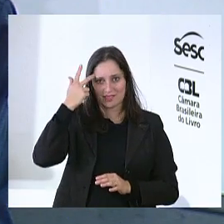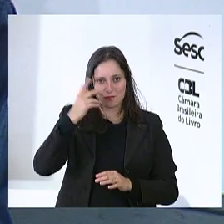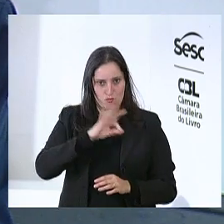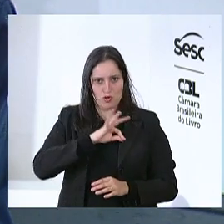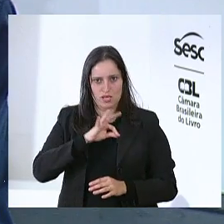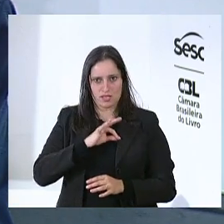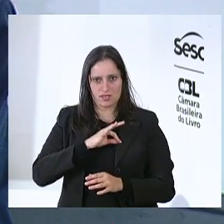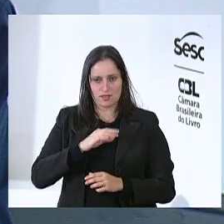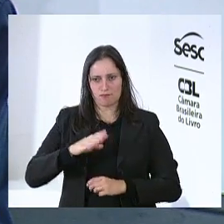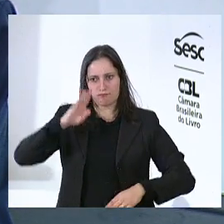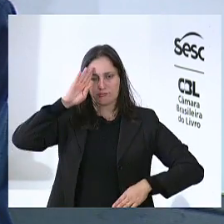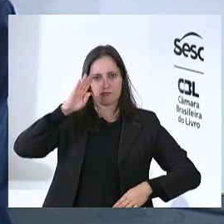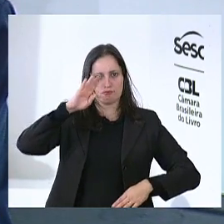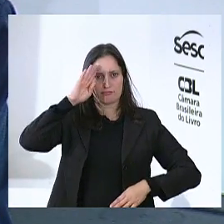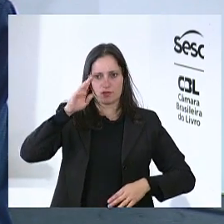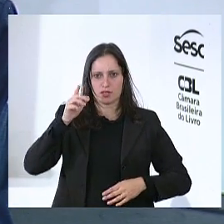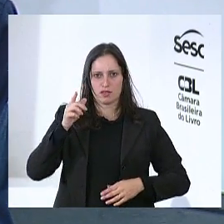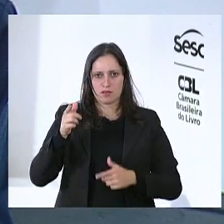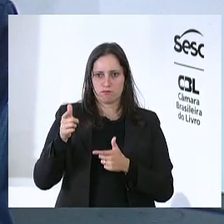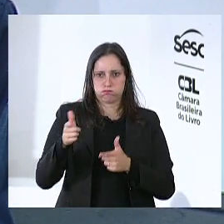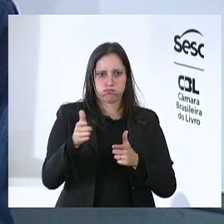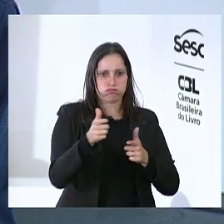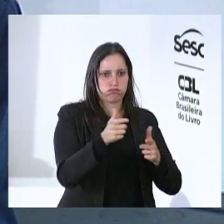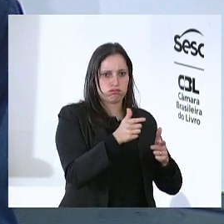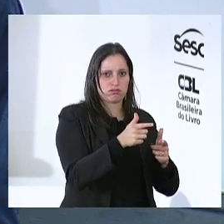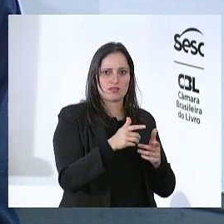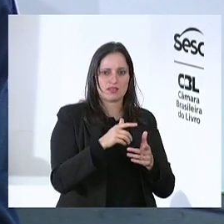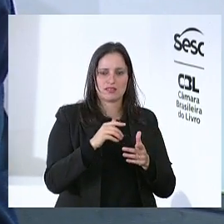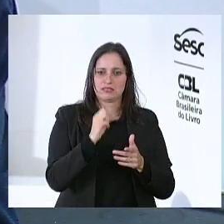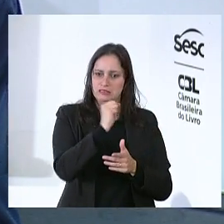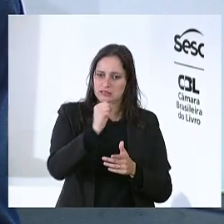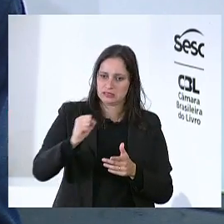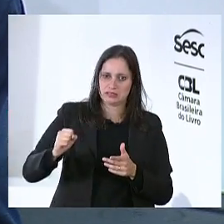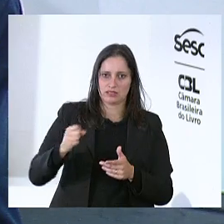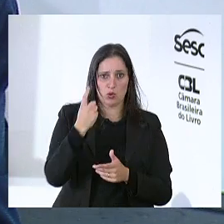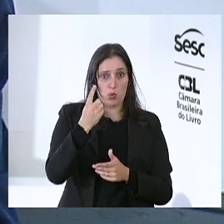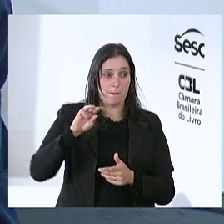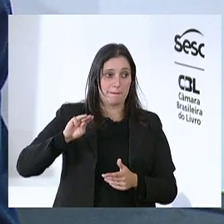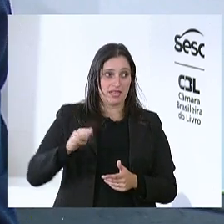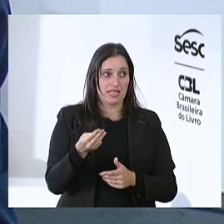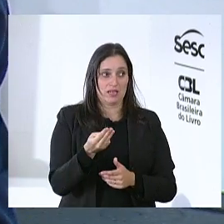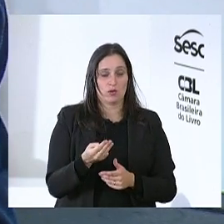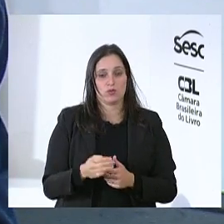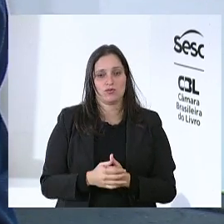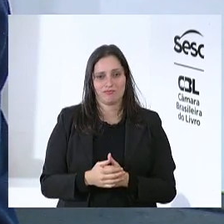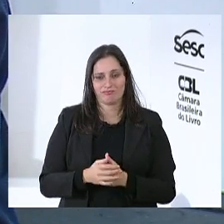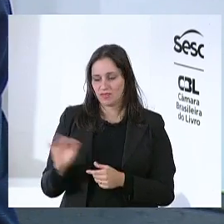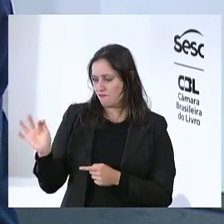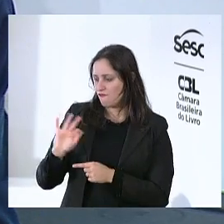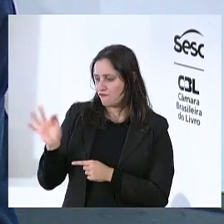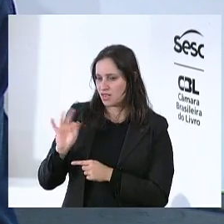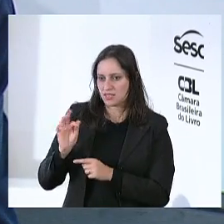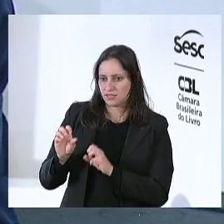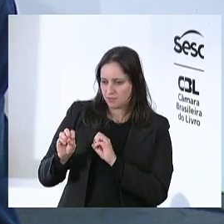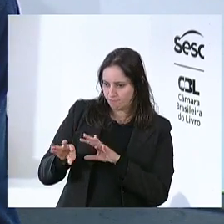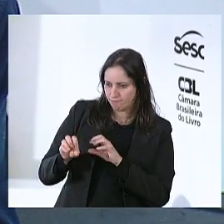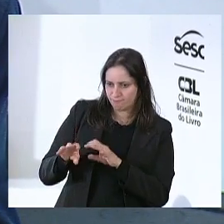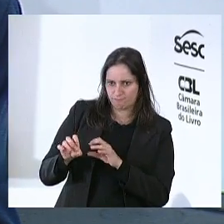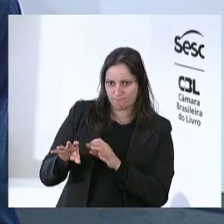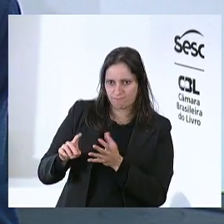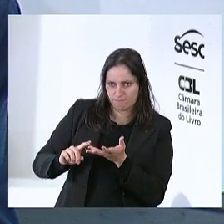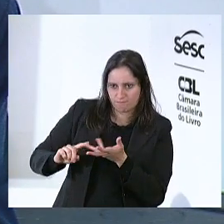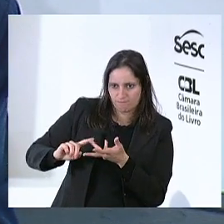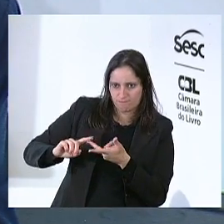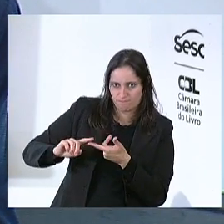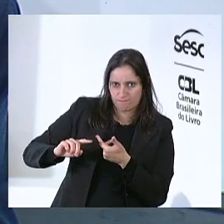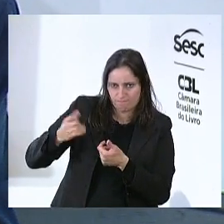operações policiais, a gente sabe como é feito, né? Inclusive, a França deu instruções generalizadas em termos de tortura aqui, coisa que é